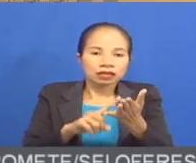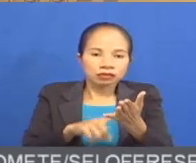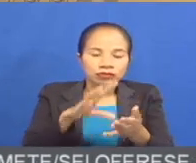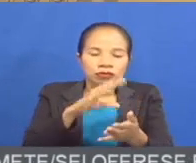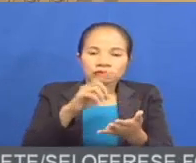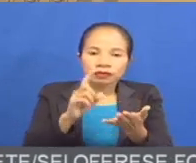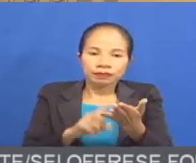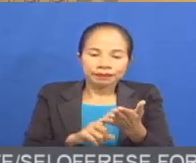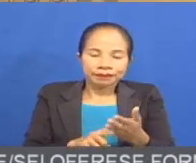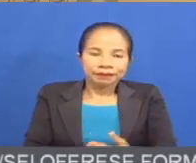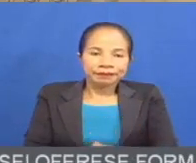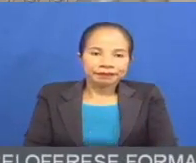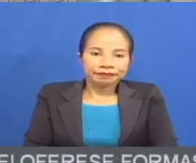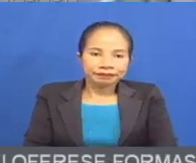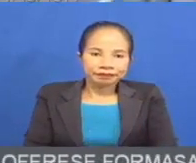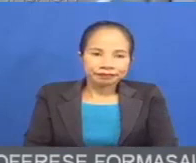debate.